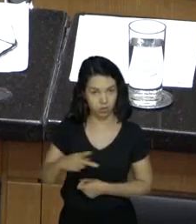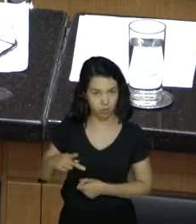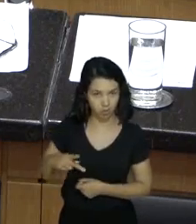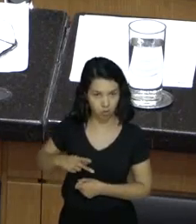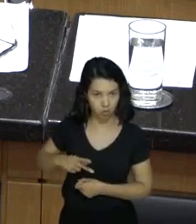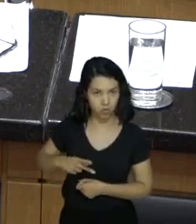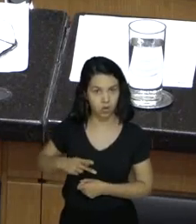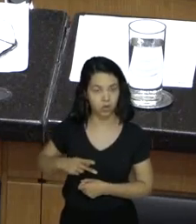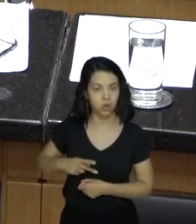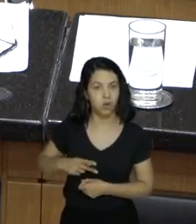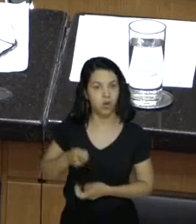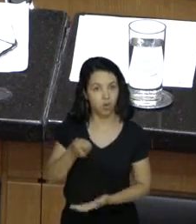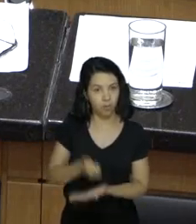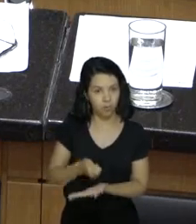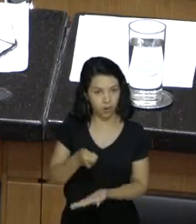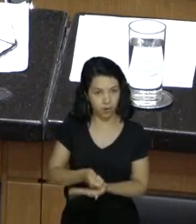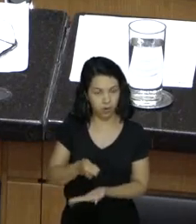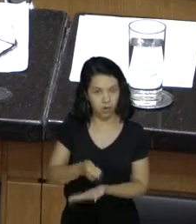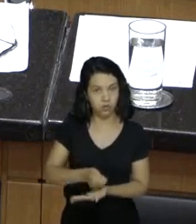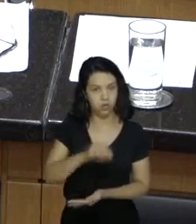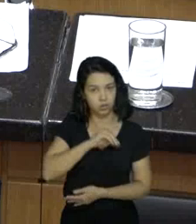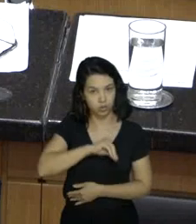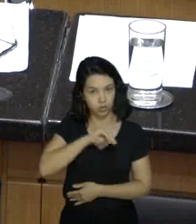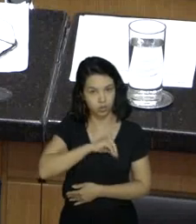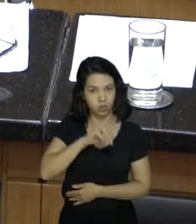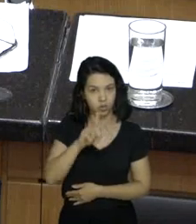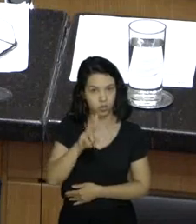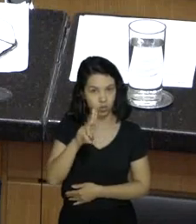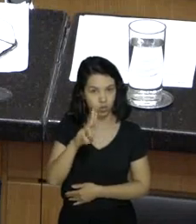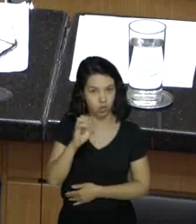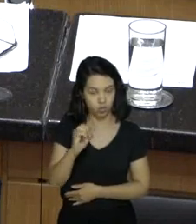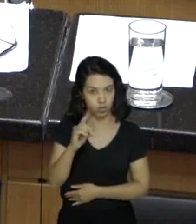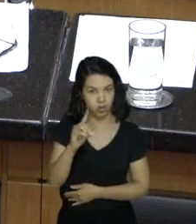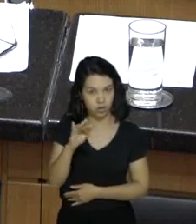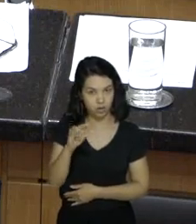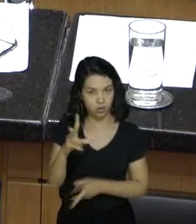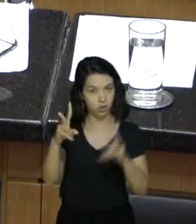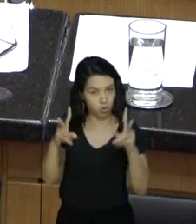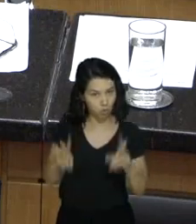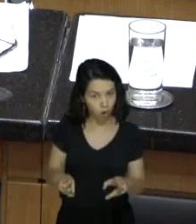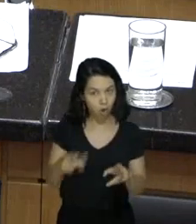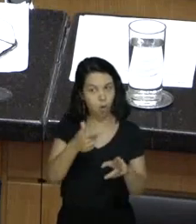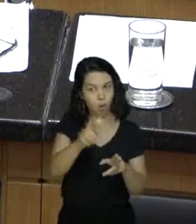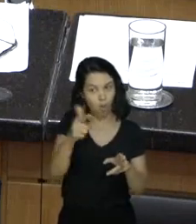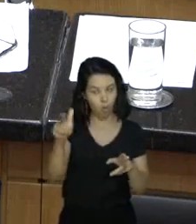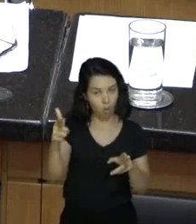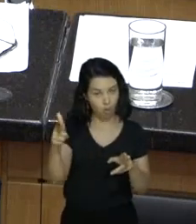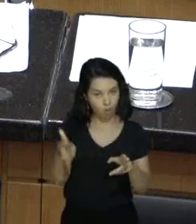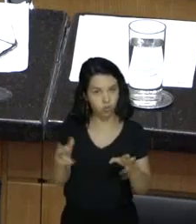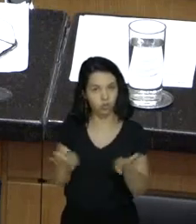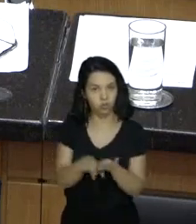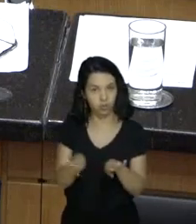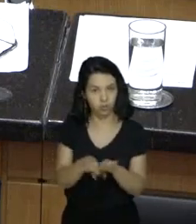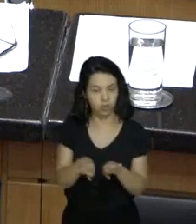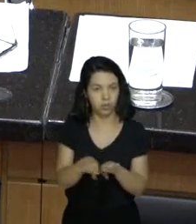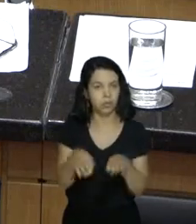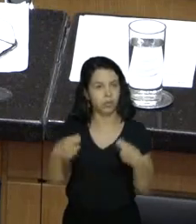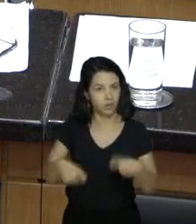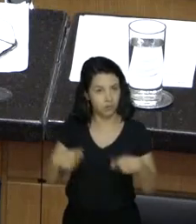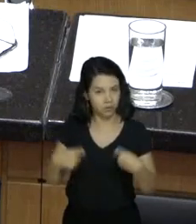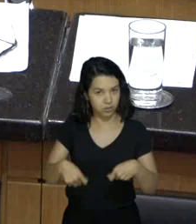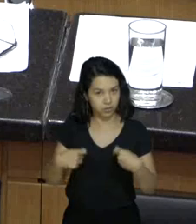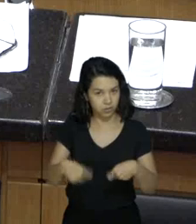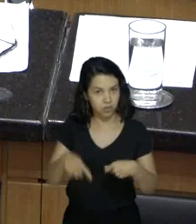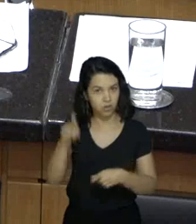obrigada a receber o duodécimo no mesmo dia que recebe a Assembleia, que recebe o Poder Judiciário, que recebe o Ministério Público e que recebe o Tribunal de Contas, que é o